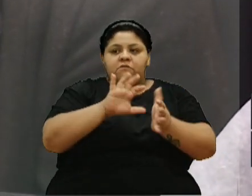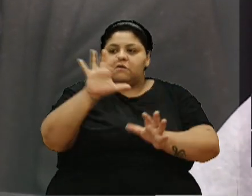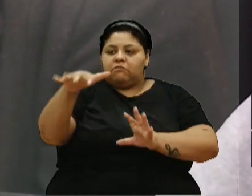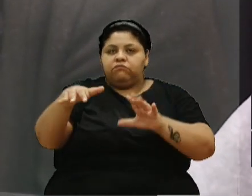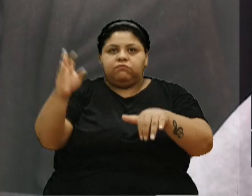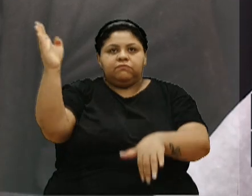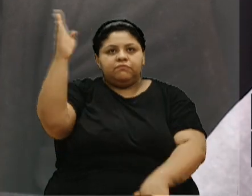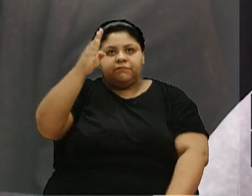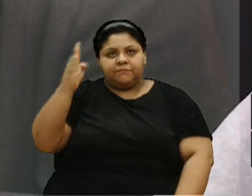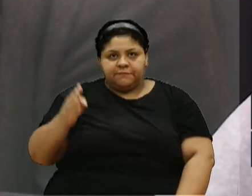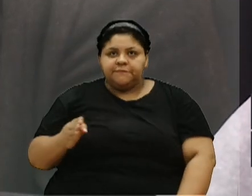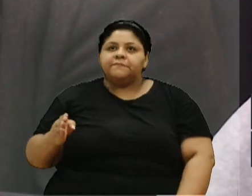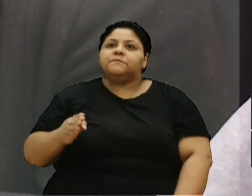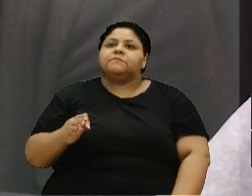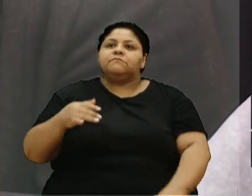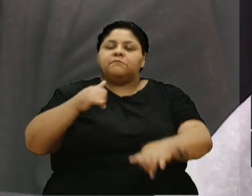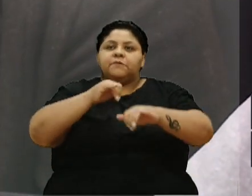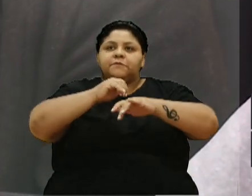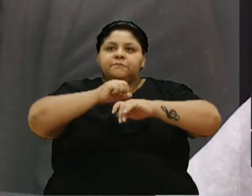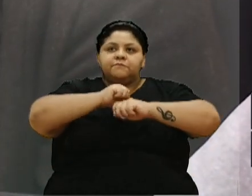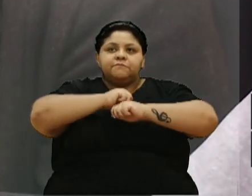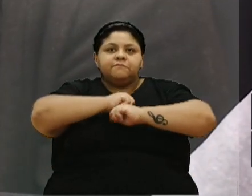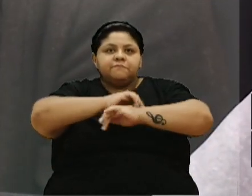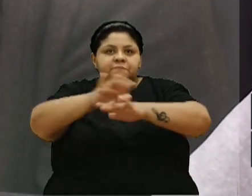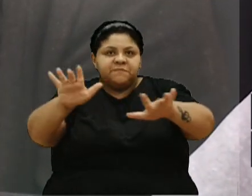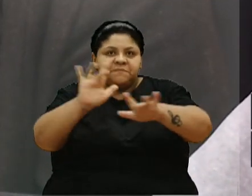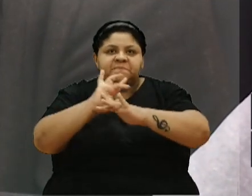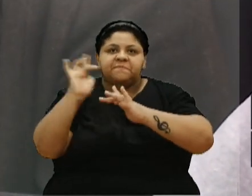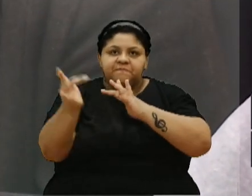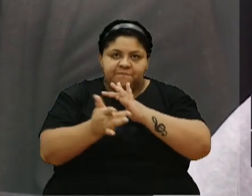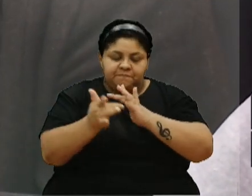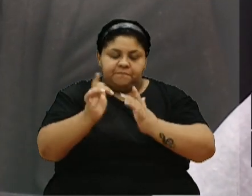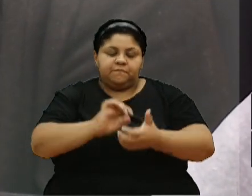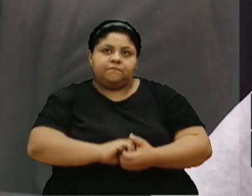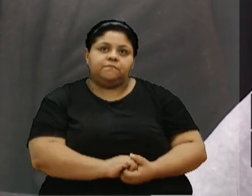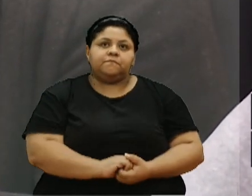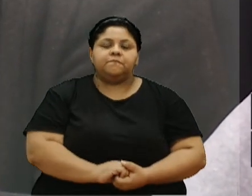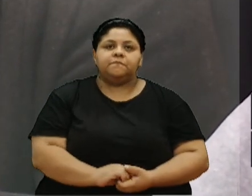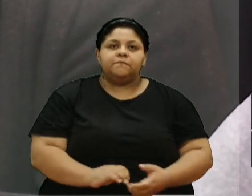Brasil inteiro, está sendo compartilhada nas redes sociais.